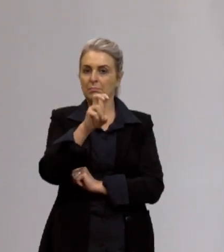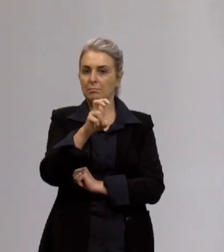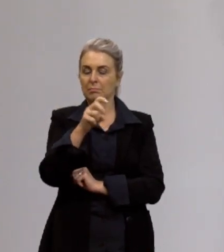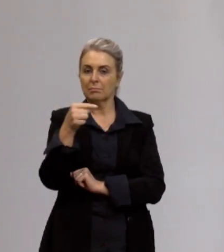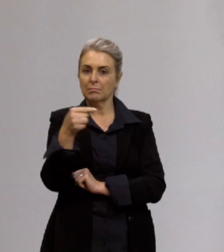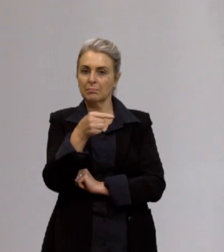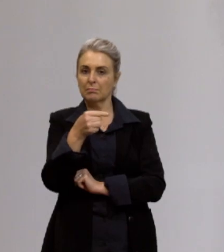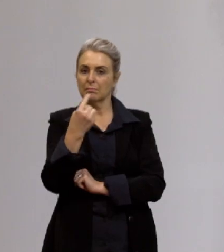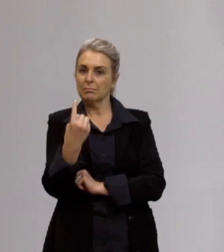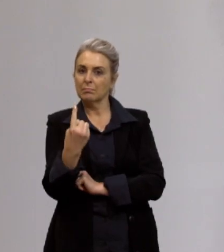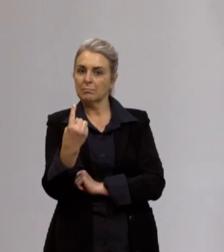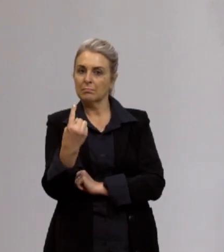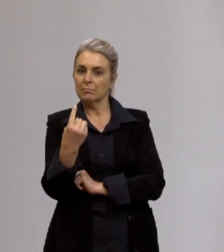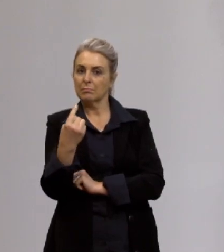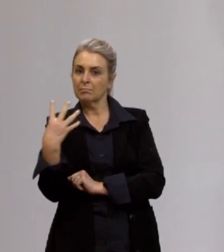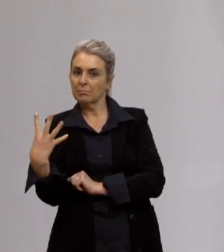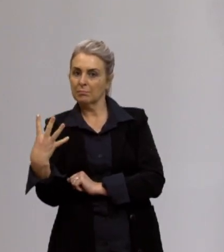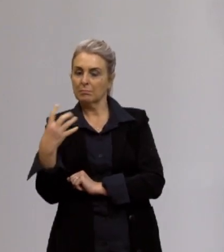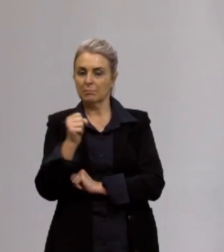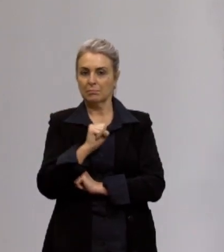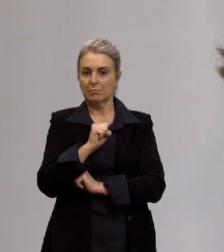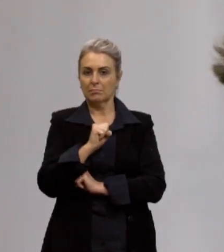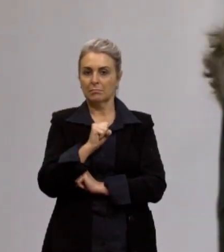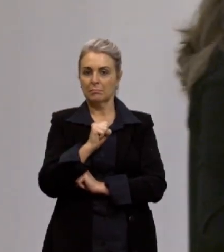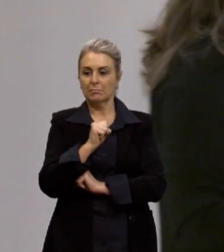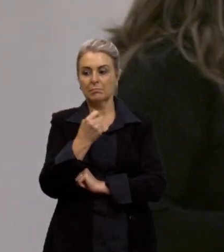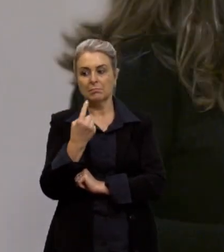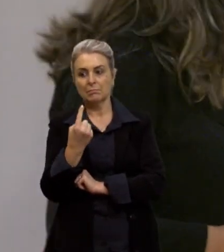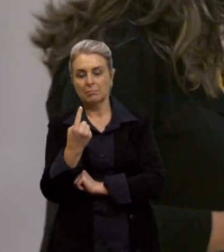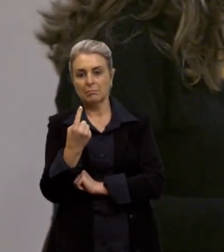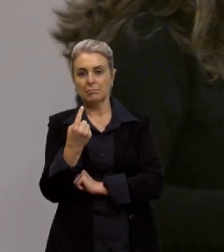5 menos 1, 4 e 1,